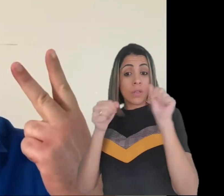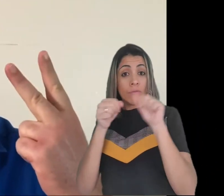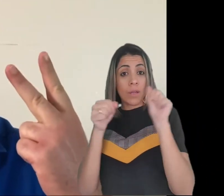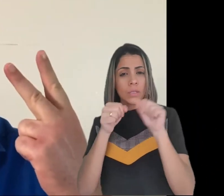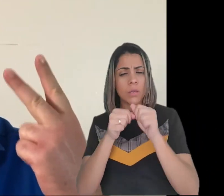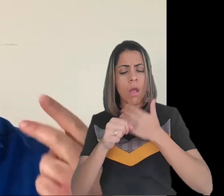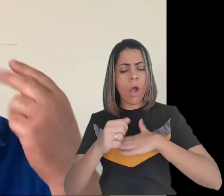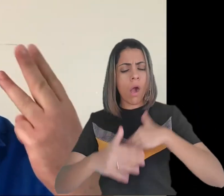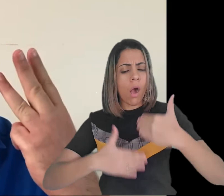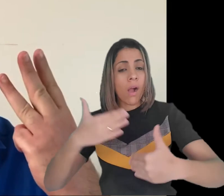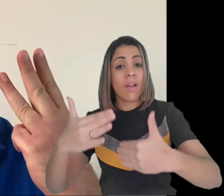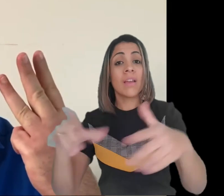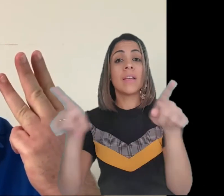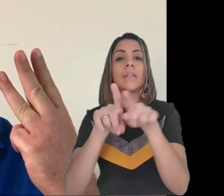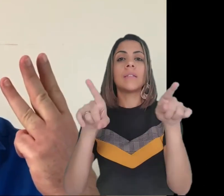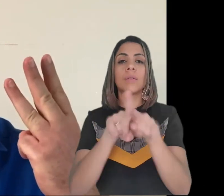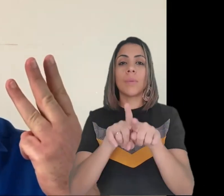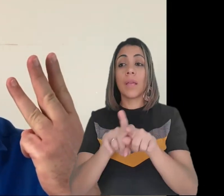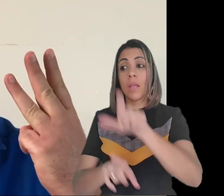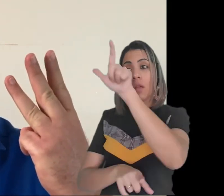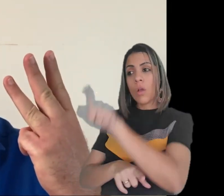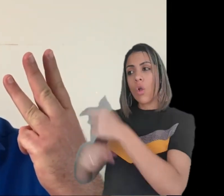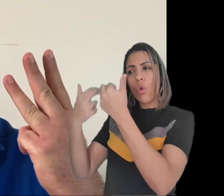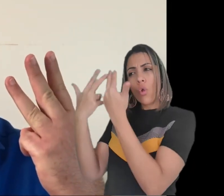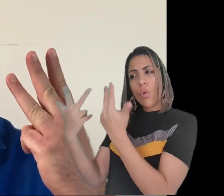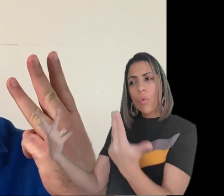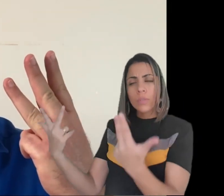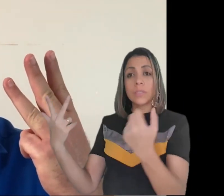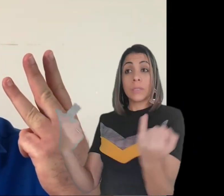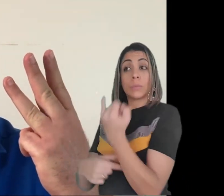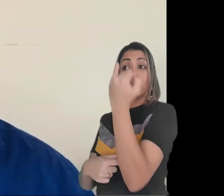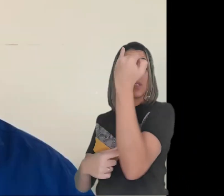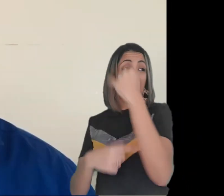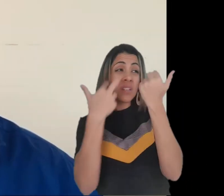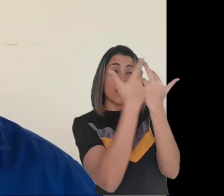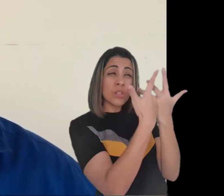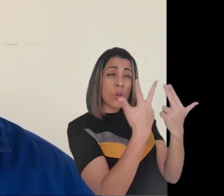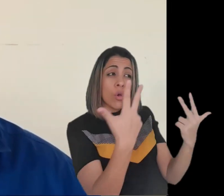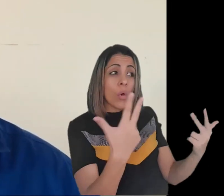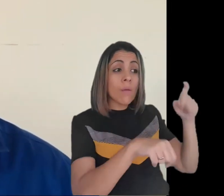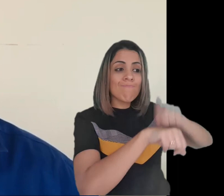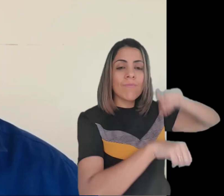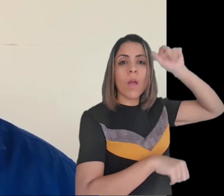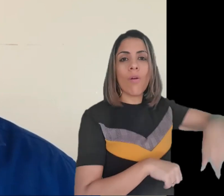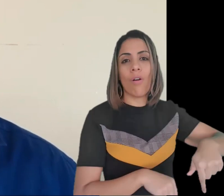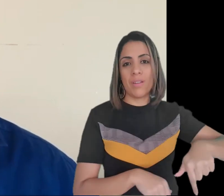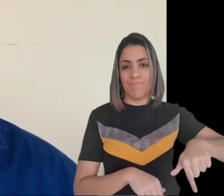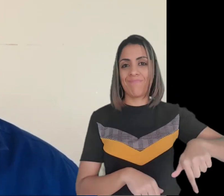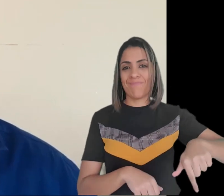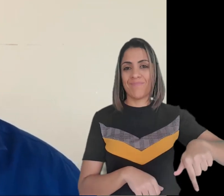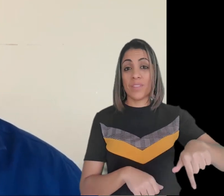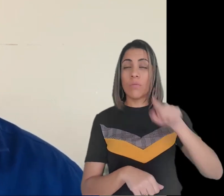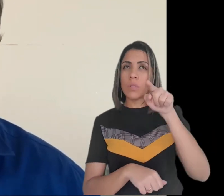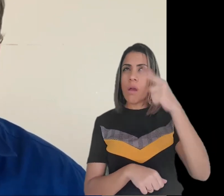eleger prioridades e dividir a nossa meta ou os objetivos em partes. O exercício da respiração não foi